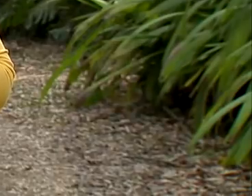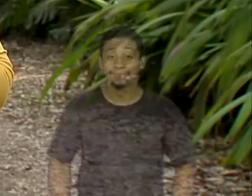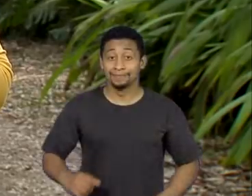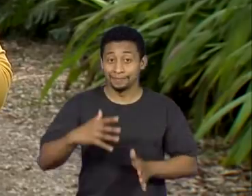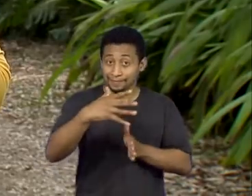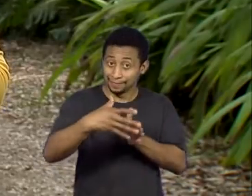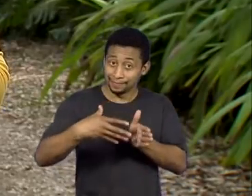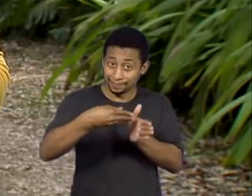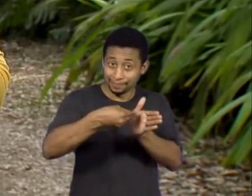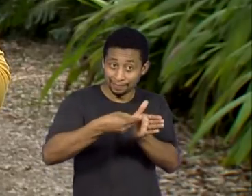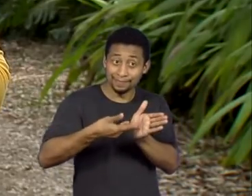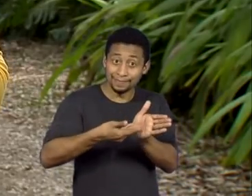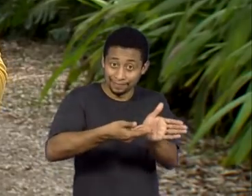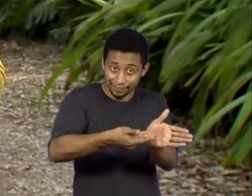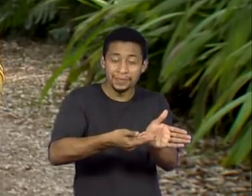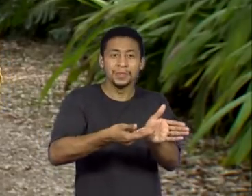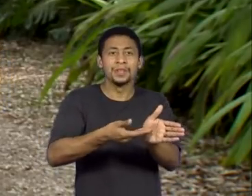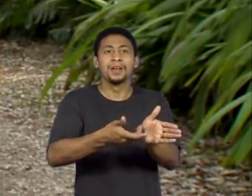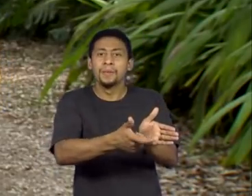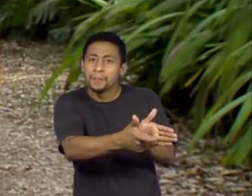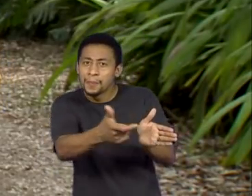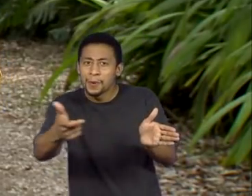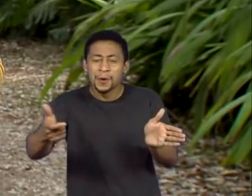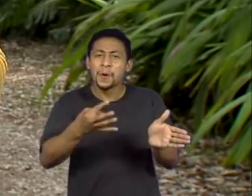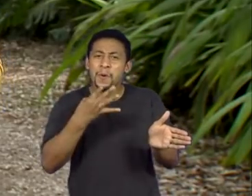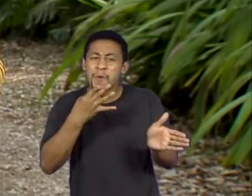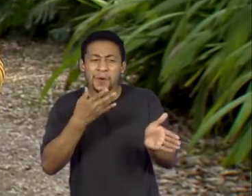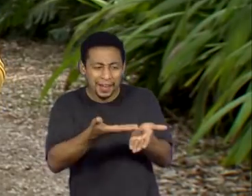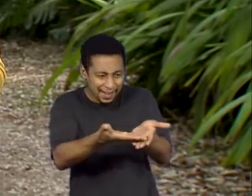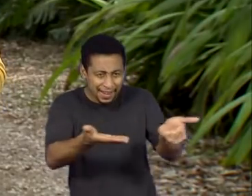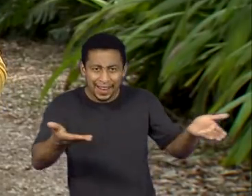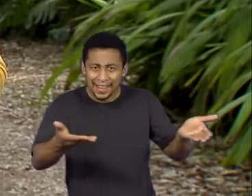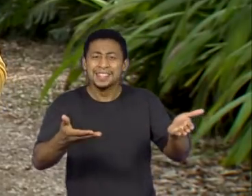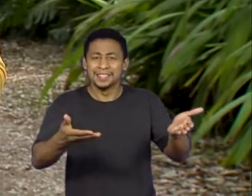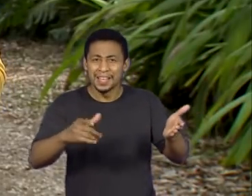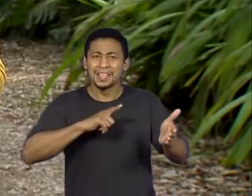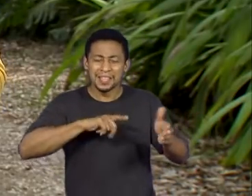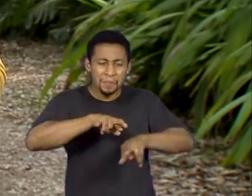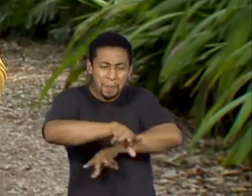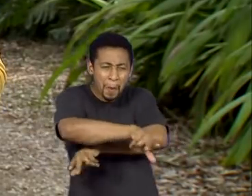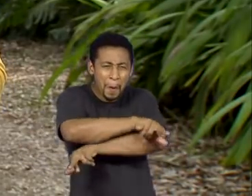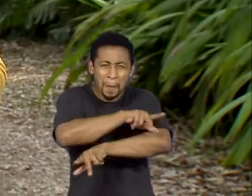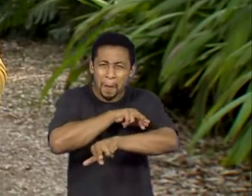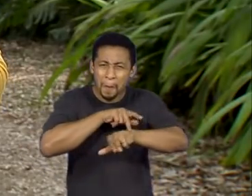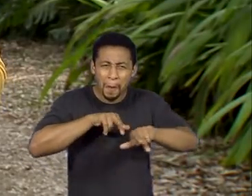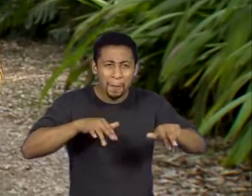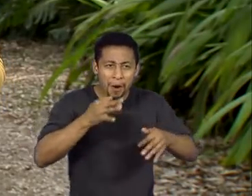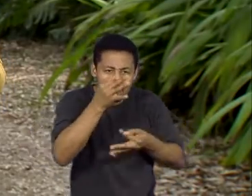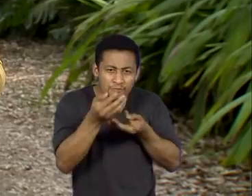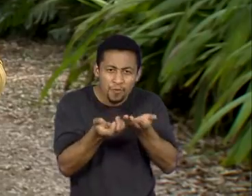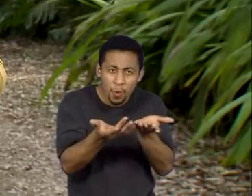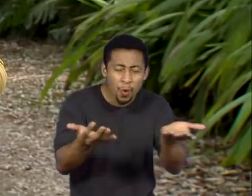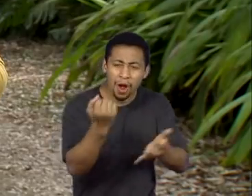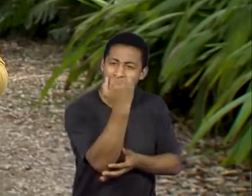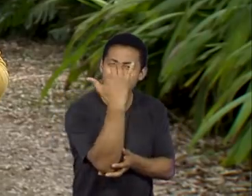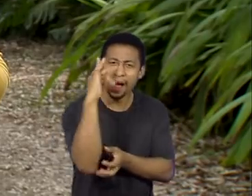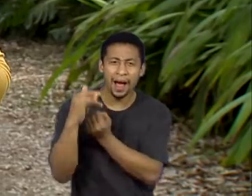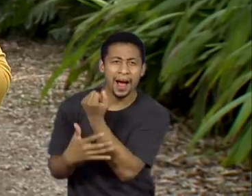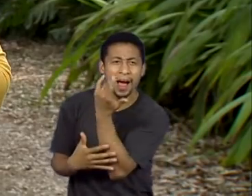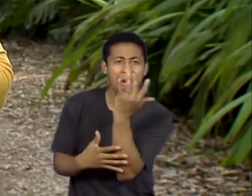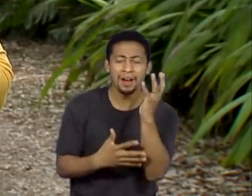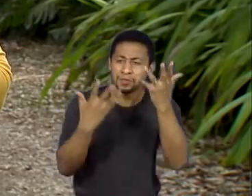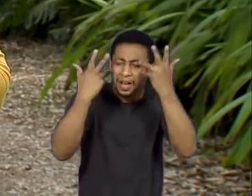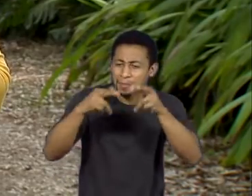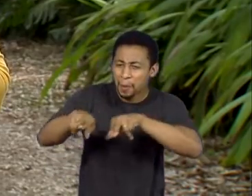A Amazônia é conhecida por abrigar a maior diversidade de plantas e animais da Terra. Oferece importantes